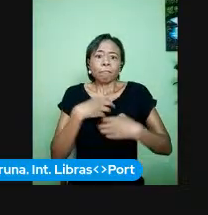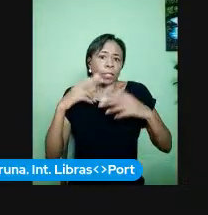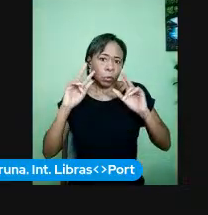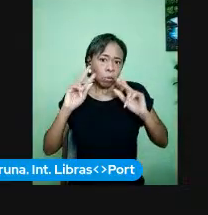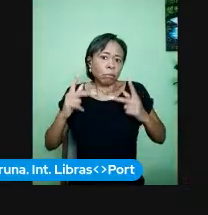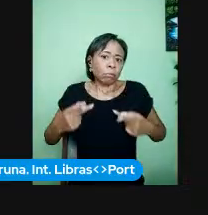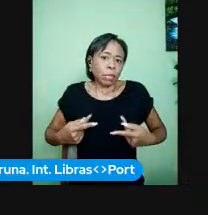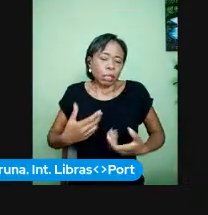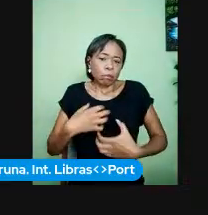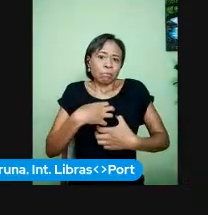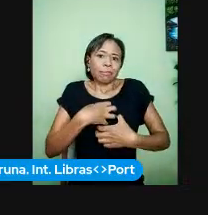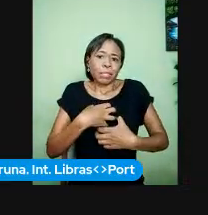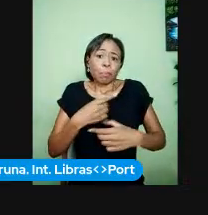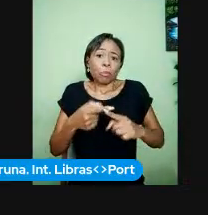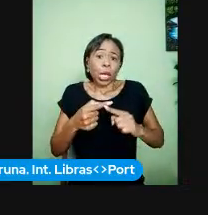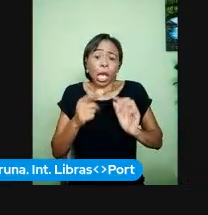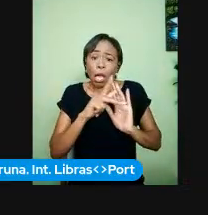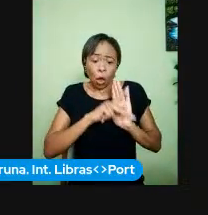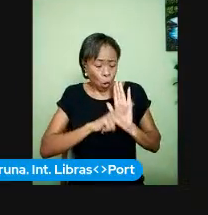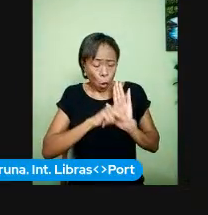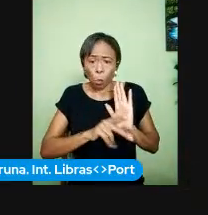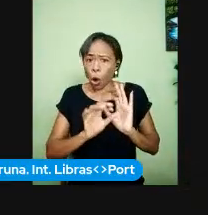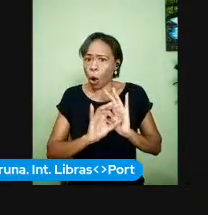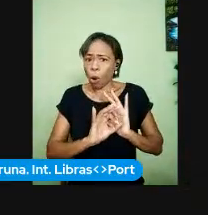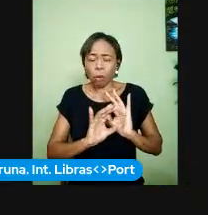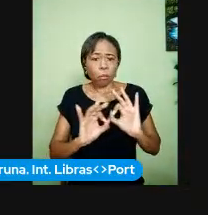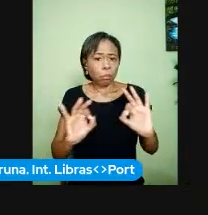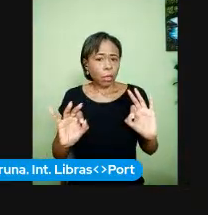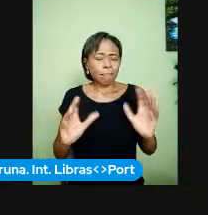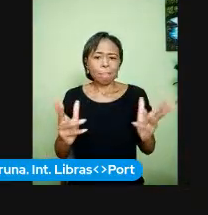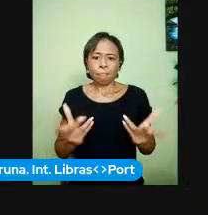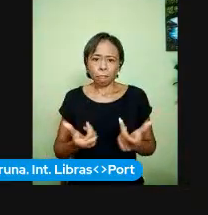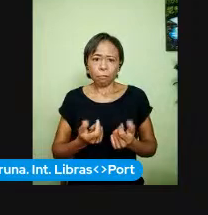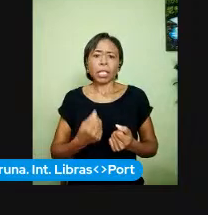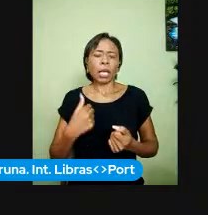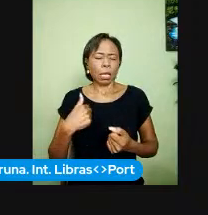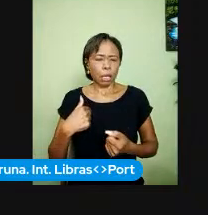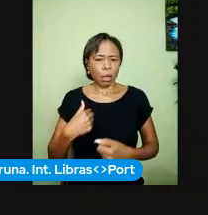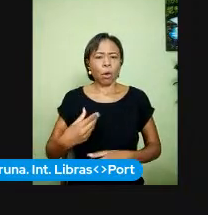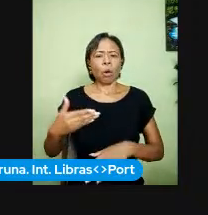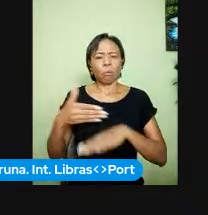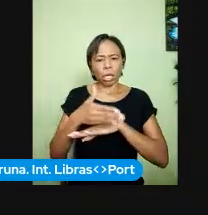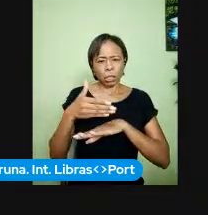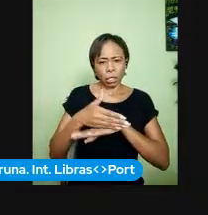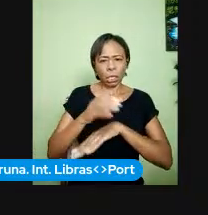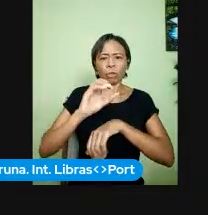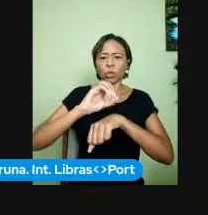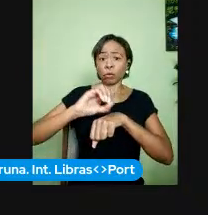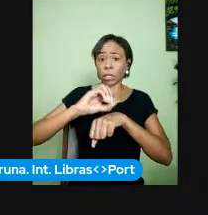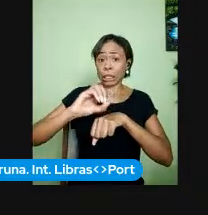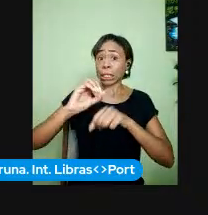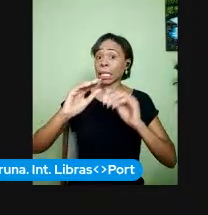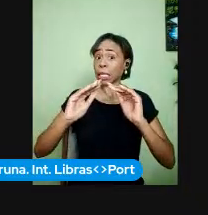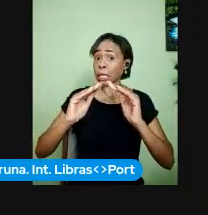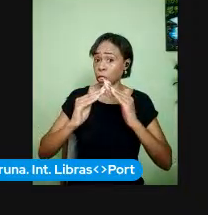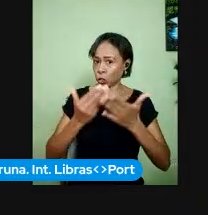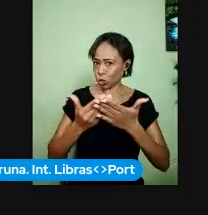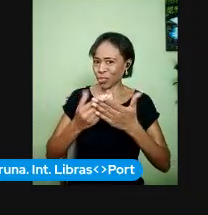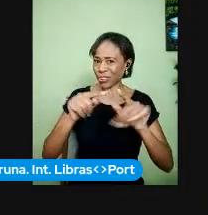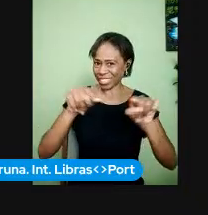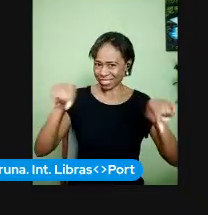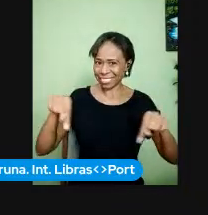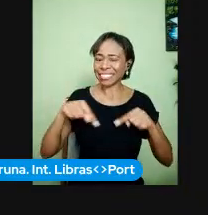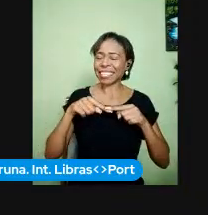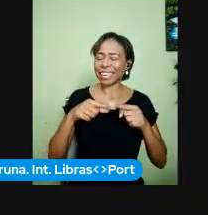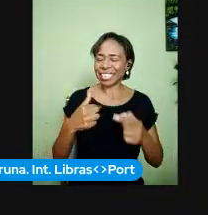ação sensacional. Eu, particularmente, participo de algumas oficinas em sala de aula. Já